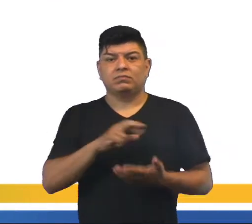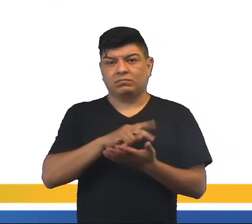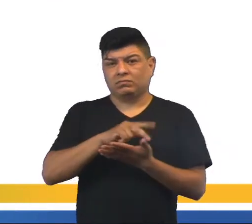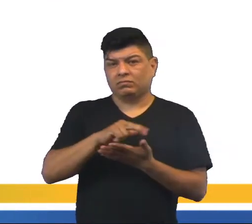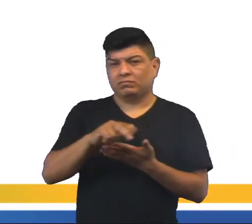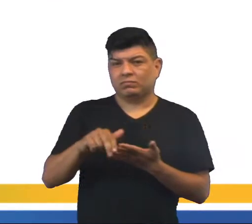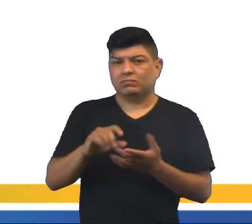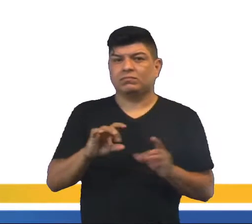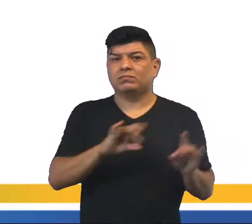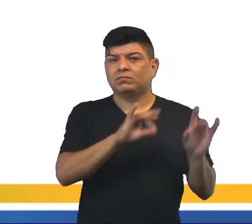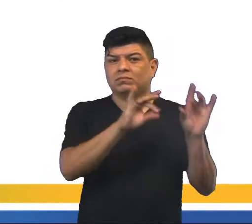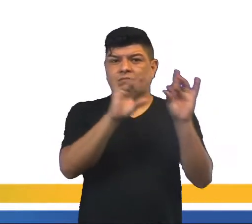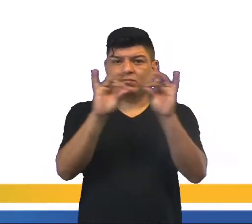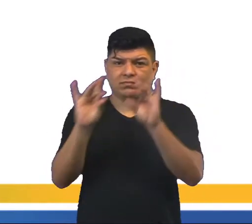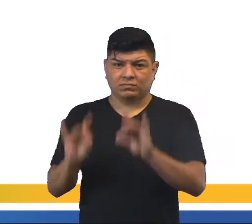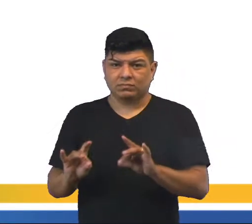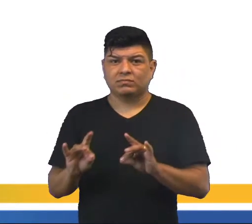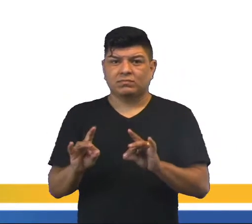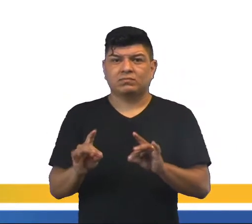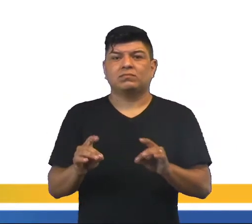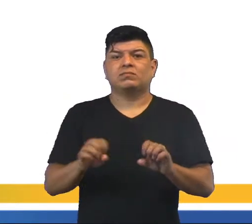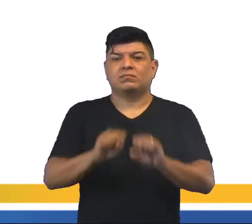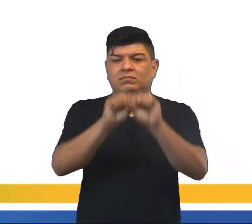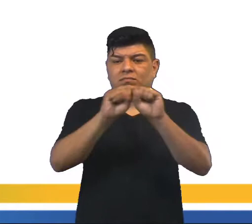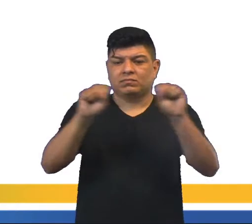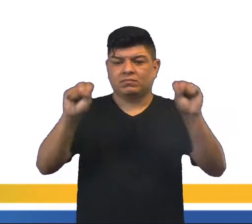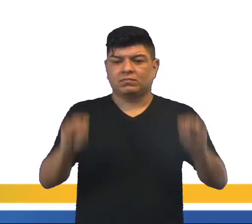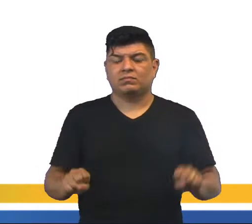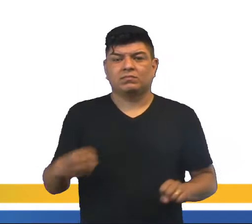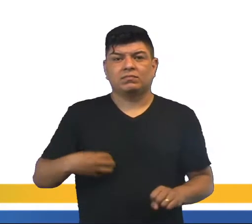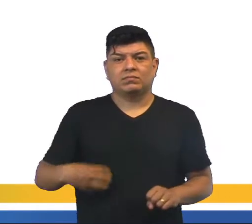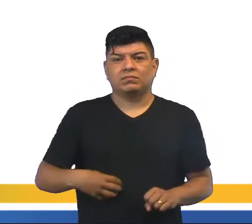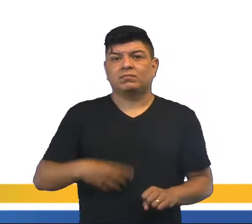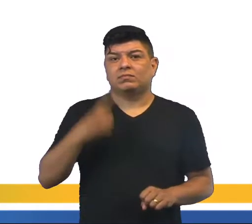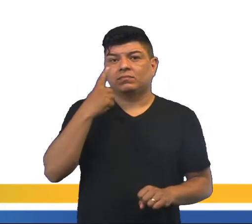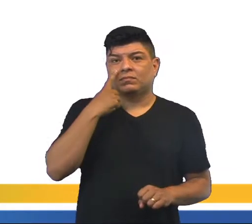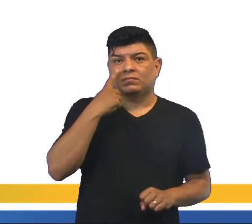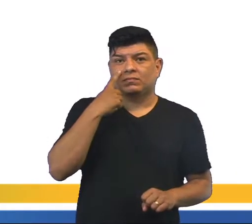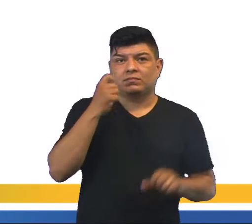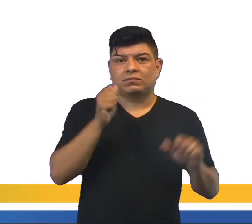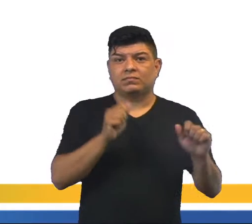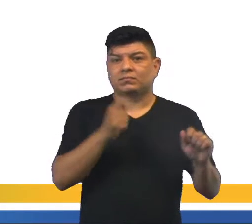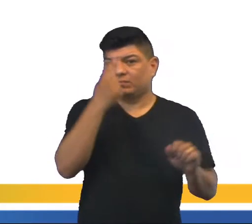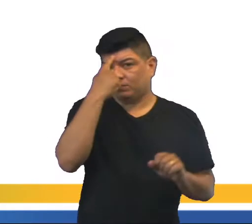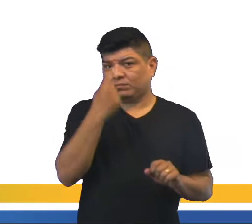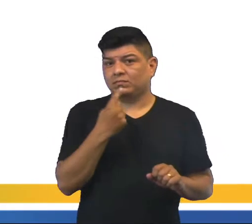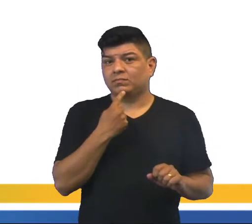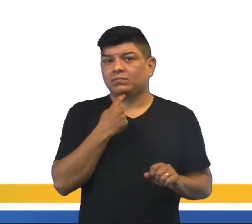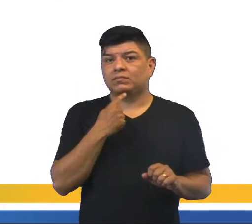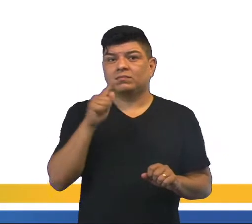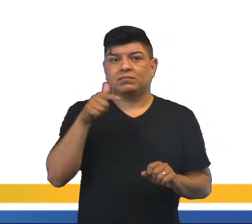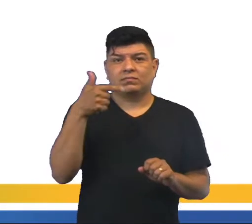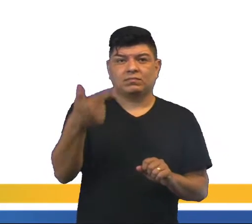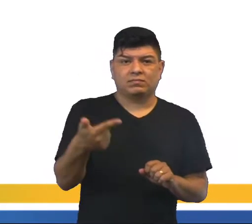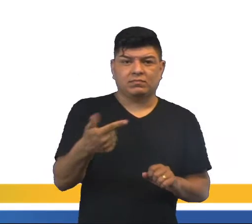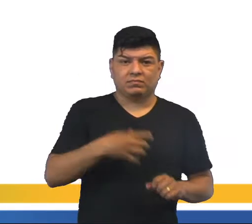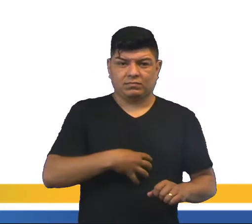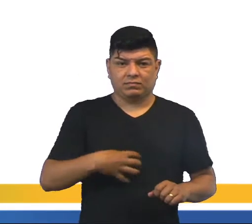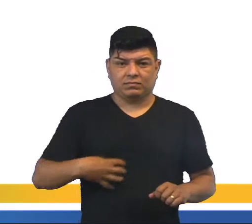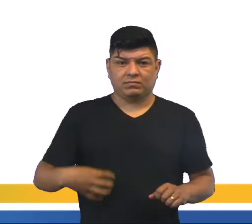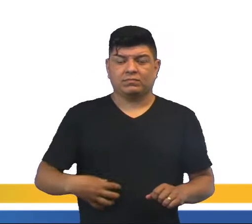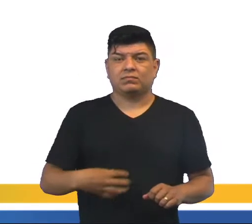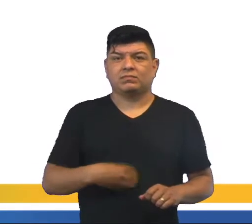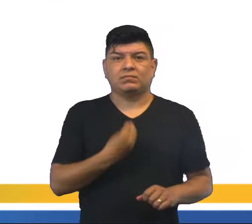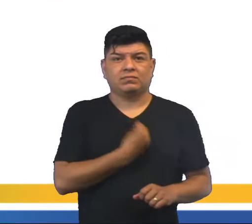são essenciais no processo de digestão. Vamos observar na imagem a seguir os órgãos que compõem o